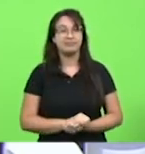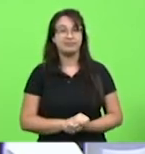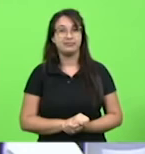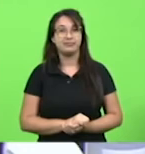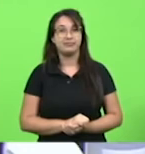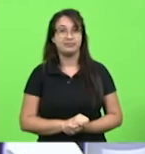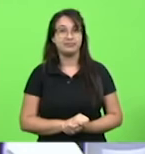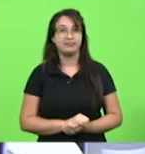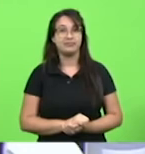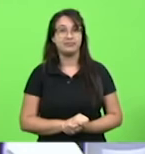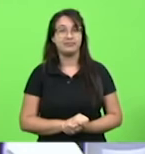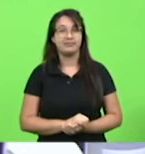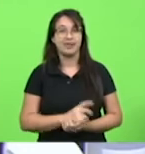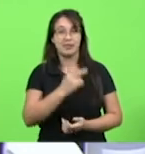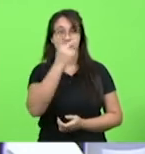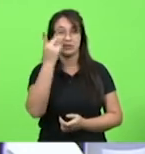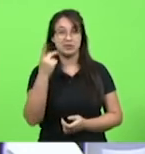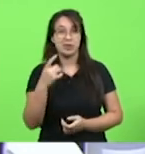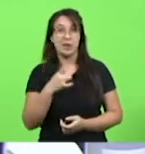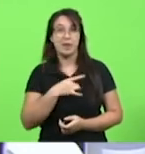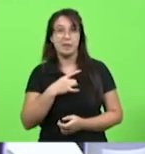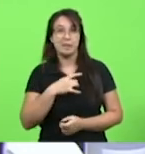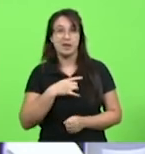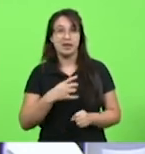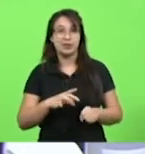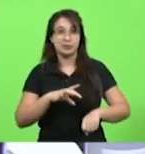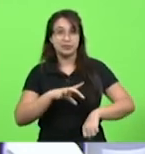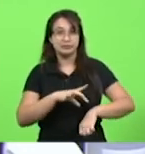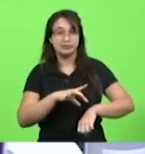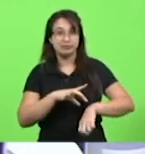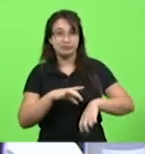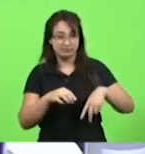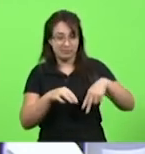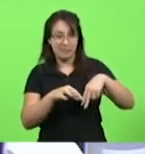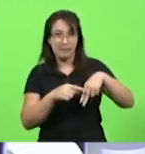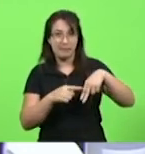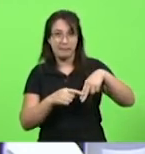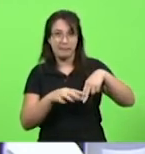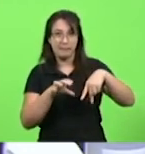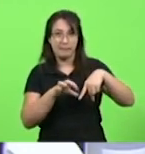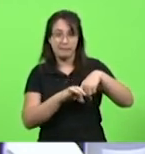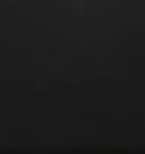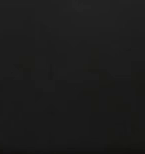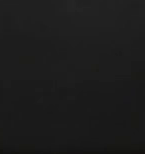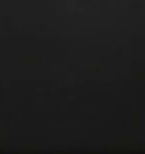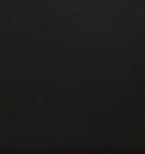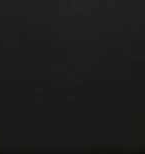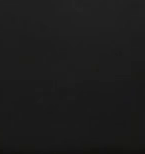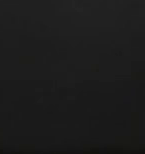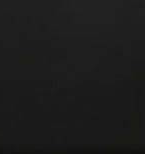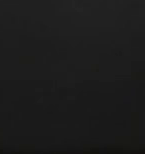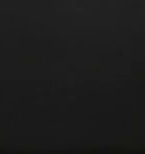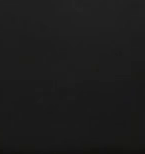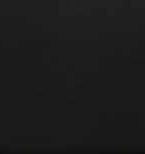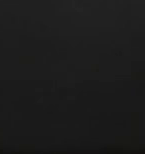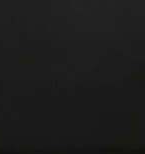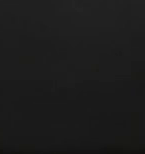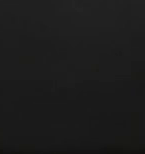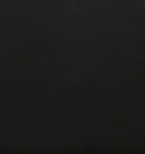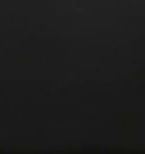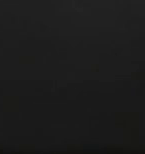tornozeleira eletrônica é restritiva de liberdade é disso aqui que esse pessoalzinho tem medo e terminou